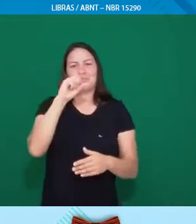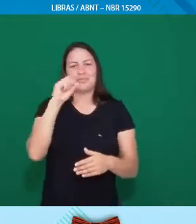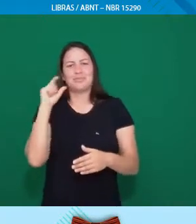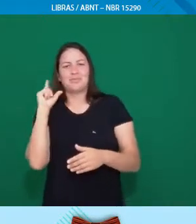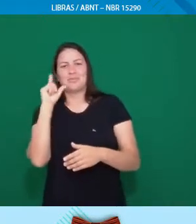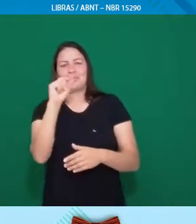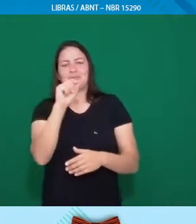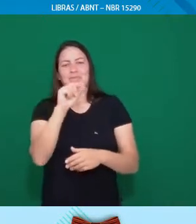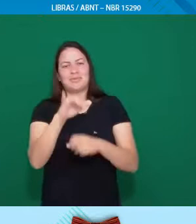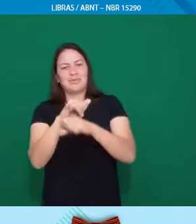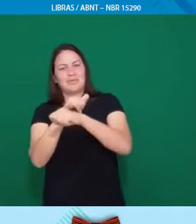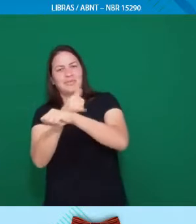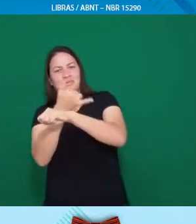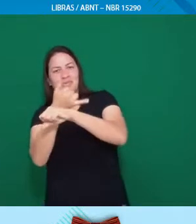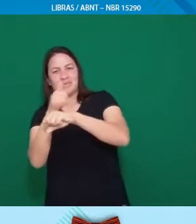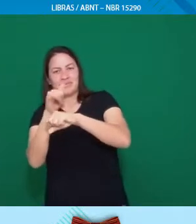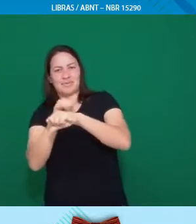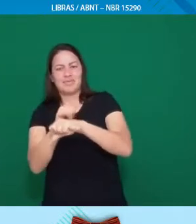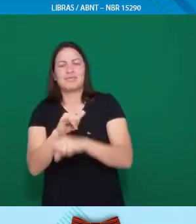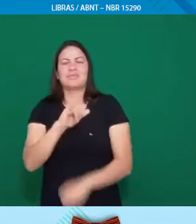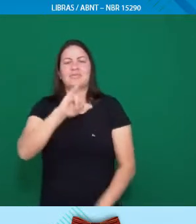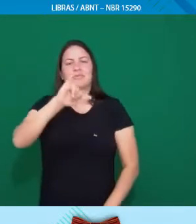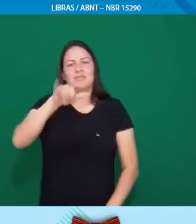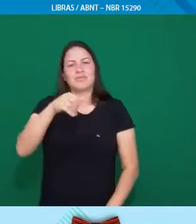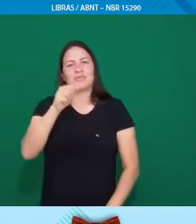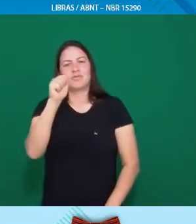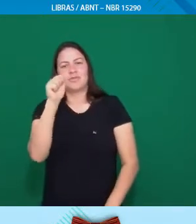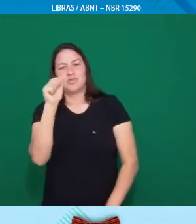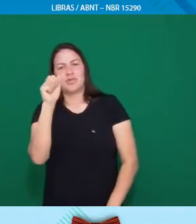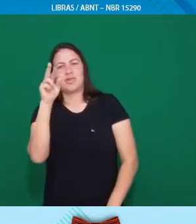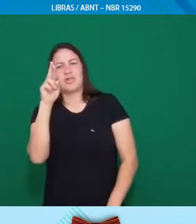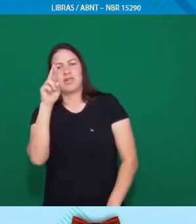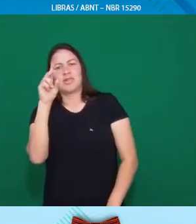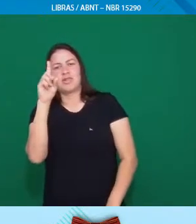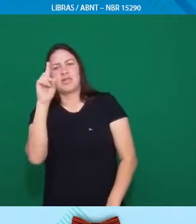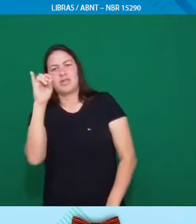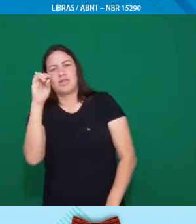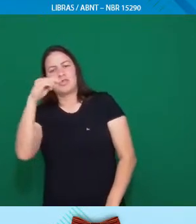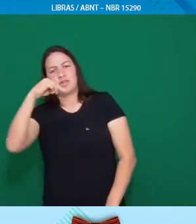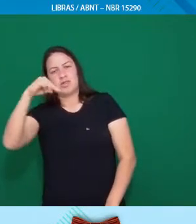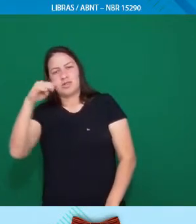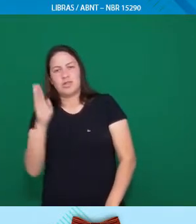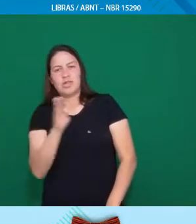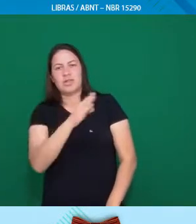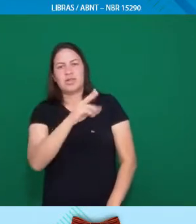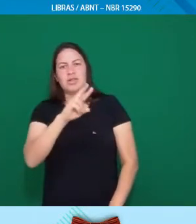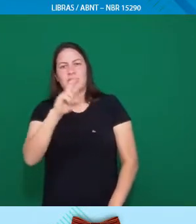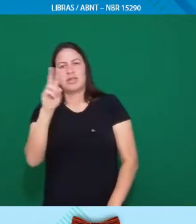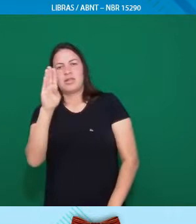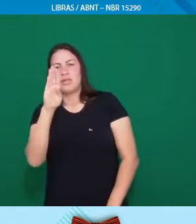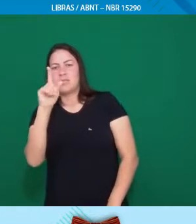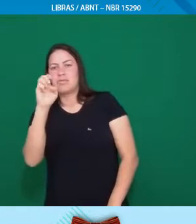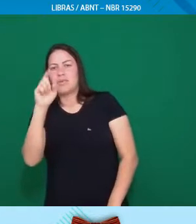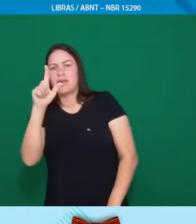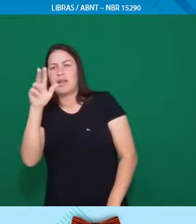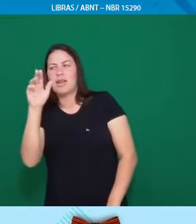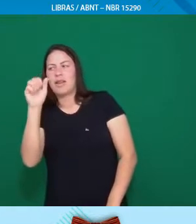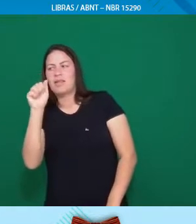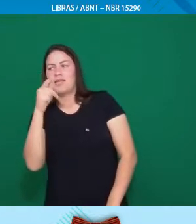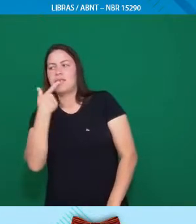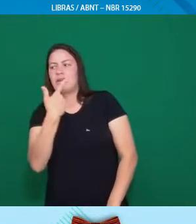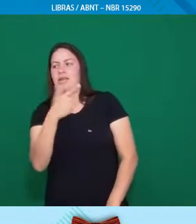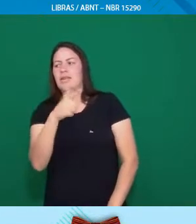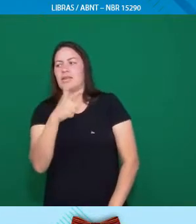gente sai uma praça no bairro Jardim Bela Vista e de repente você contente também com campo de futebol dentre outros que